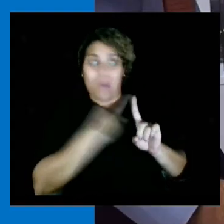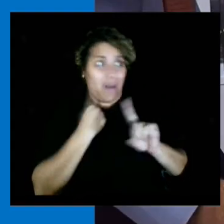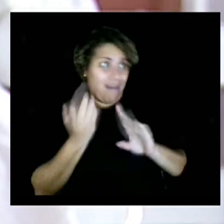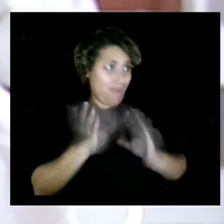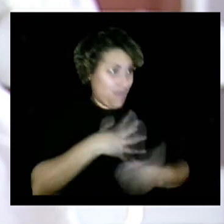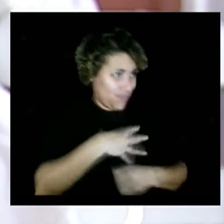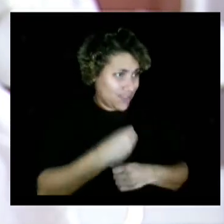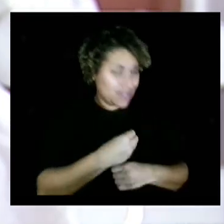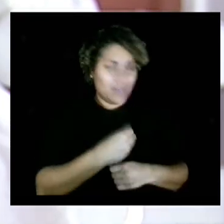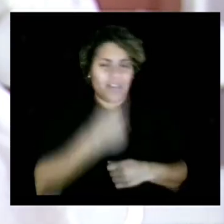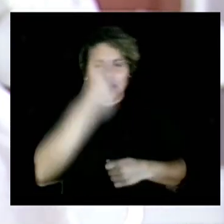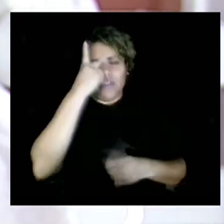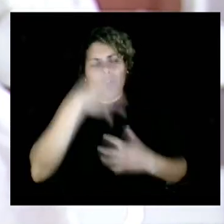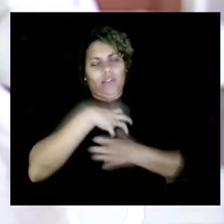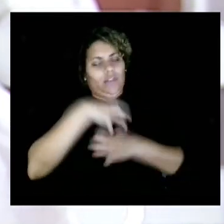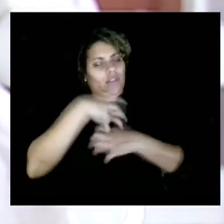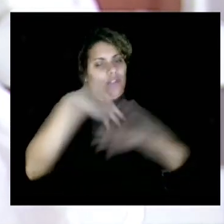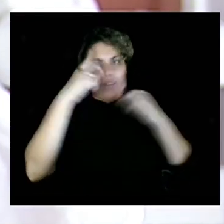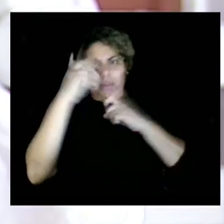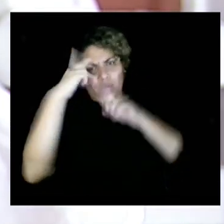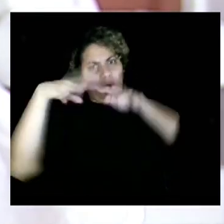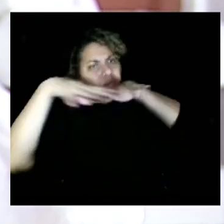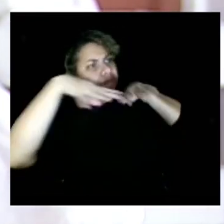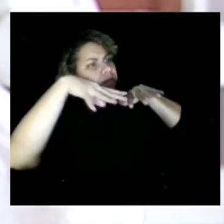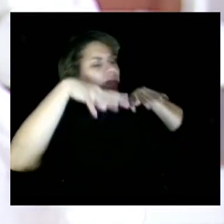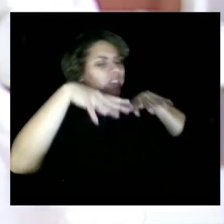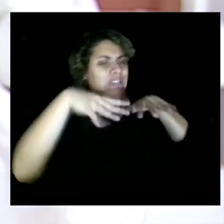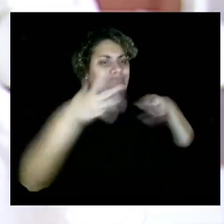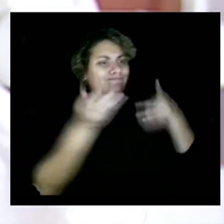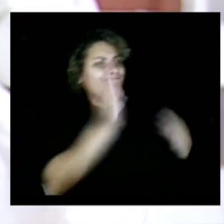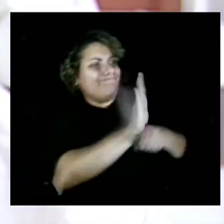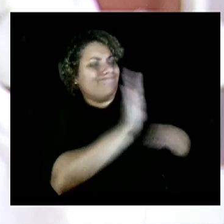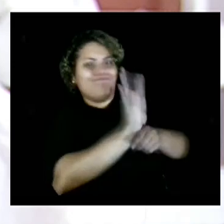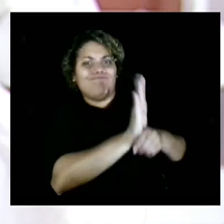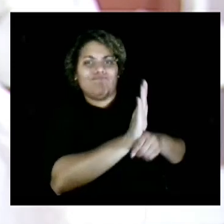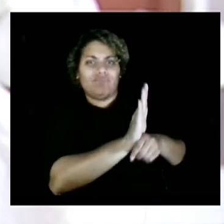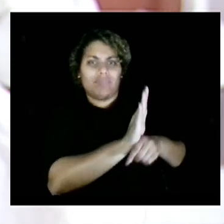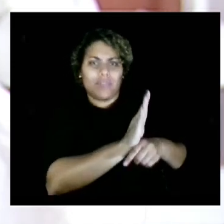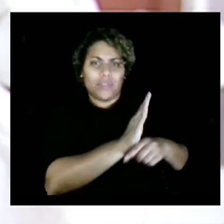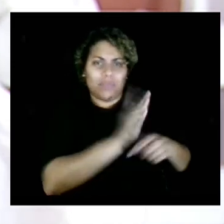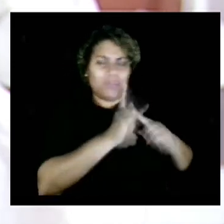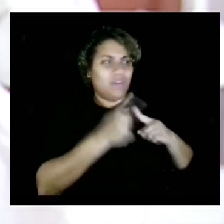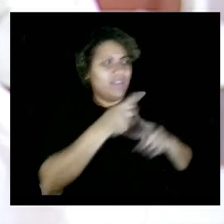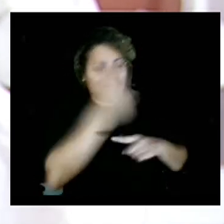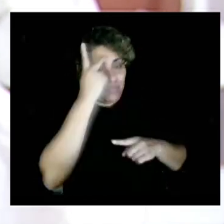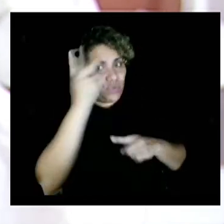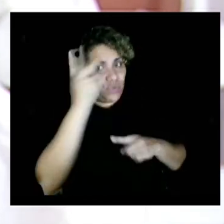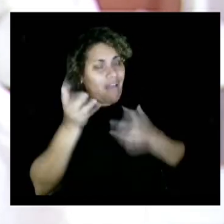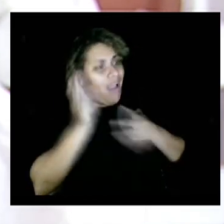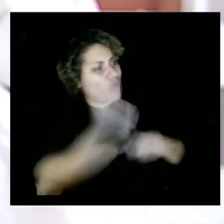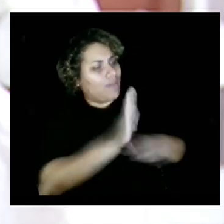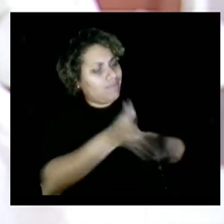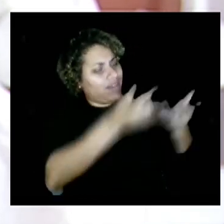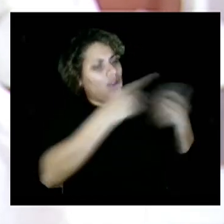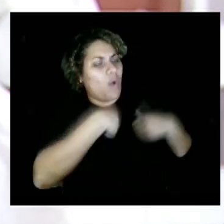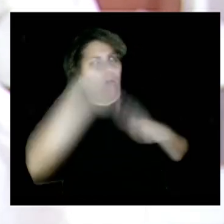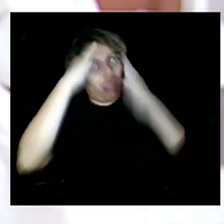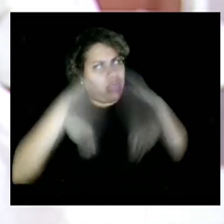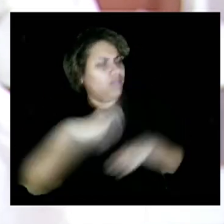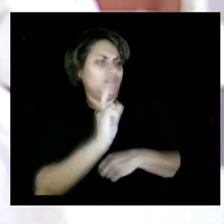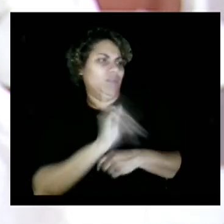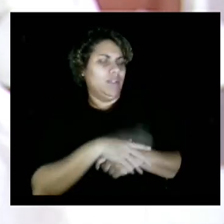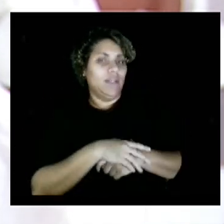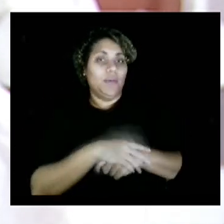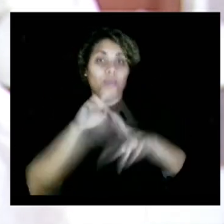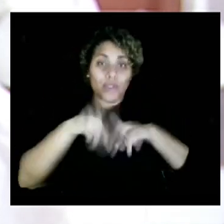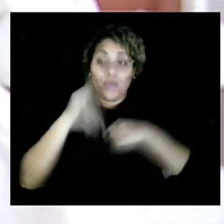ainda. Então, as pessoas queriam me ajudar para a gente não cair, né? Sim. Então, a minha cunhada virou e falou, olha,